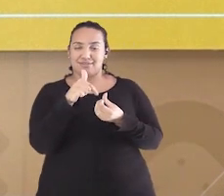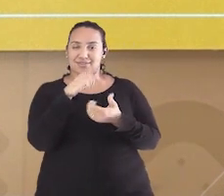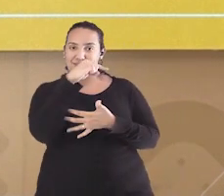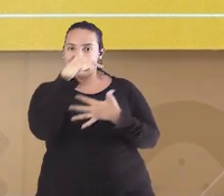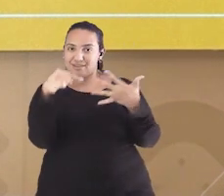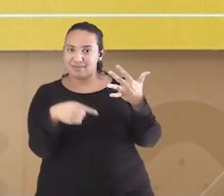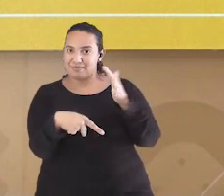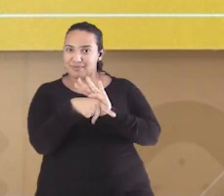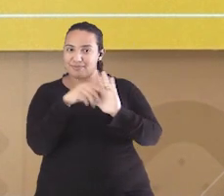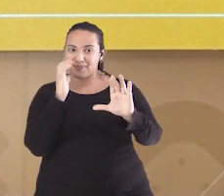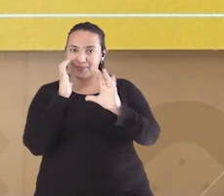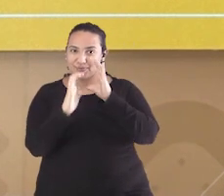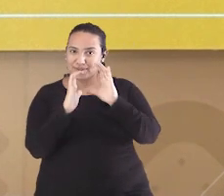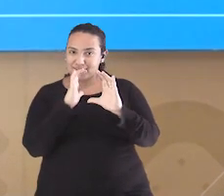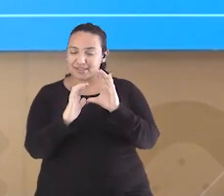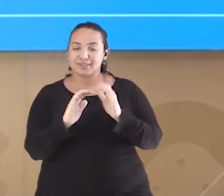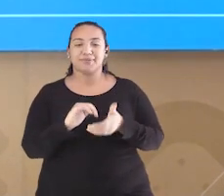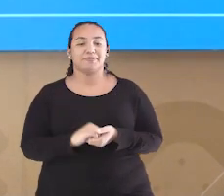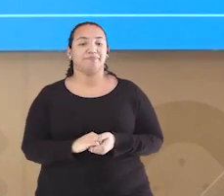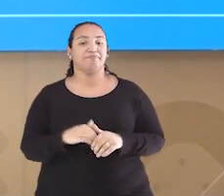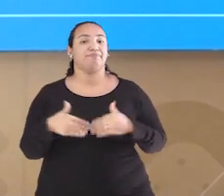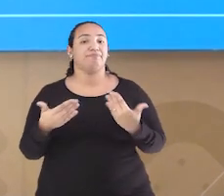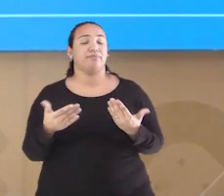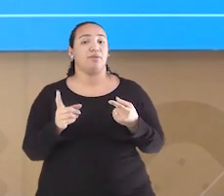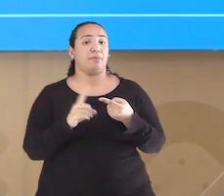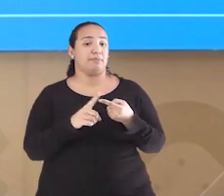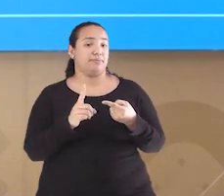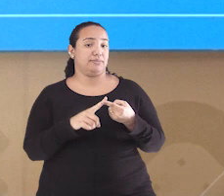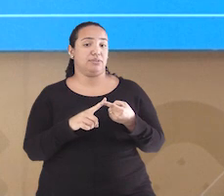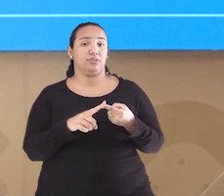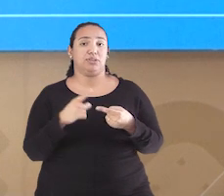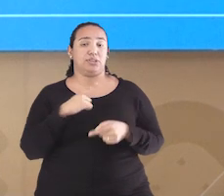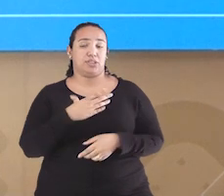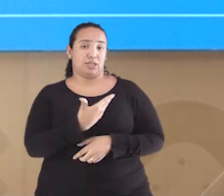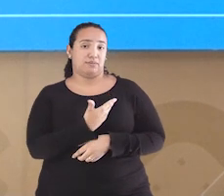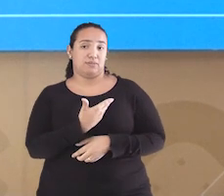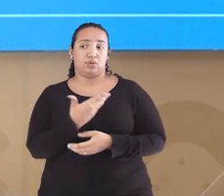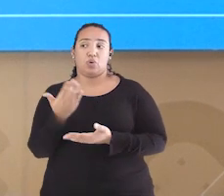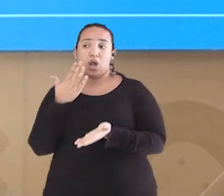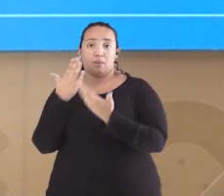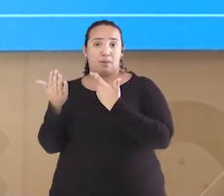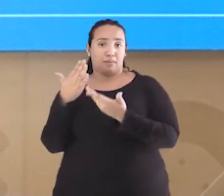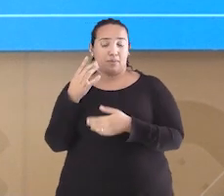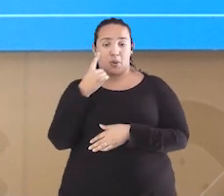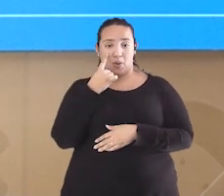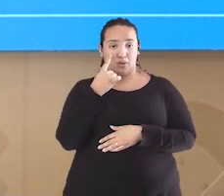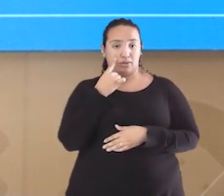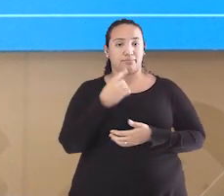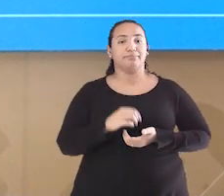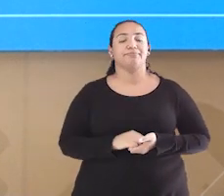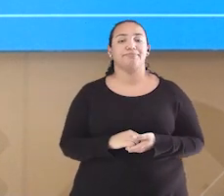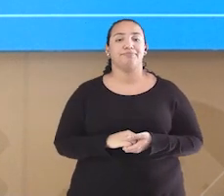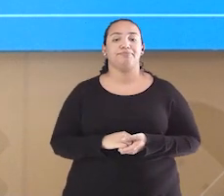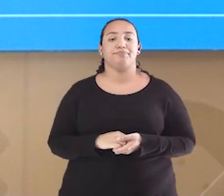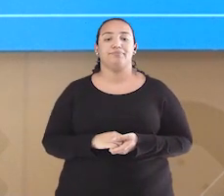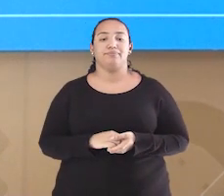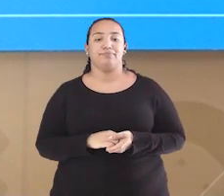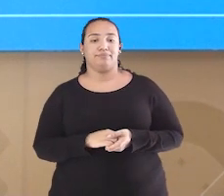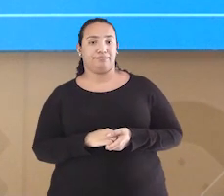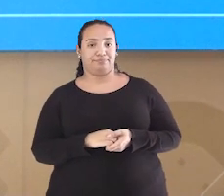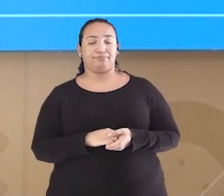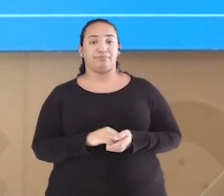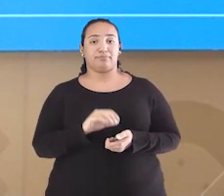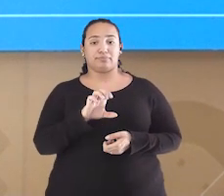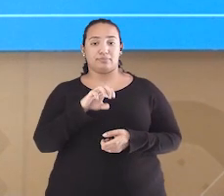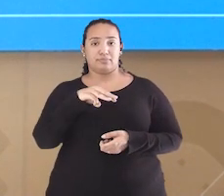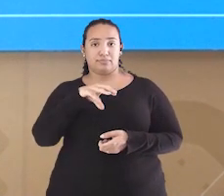da comunicação? Na primeira parte, temos a conversa entre amigos. Vamos observar. O